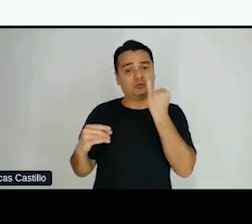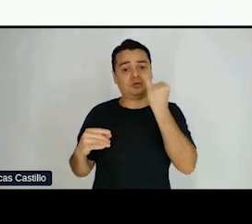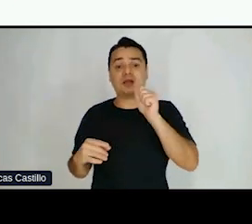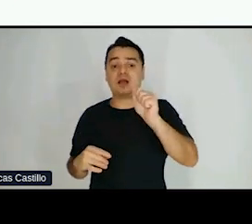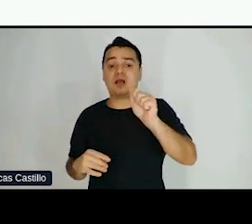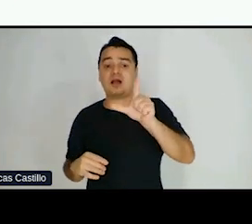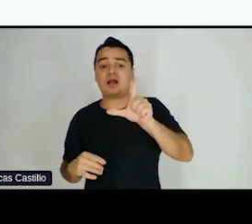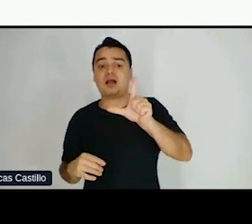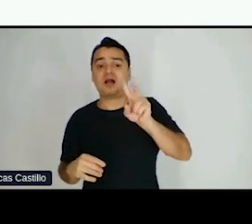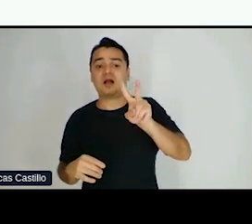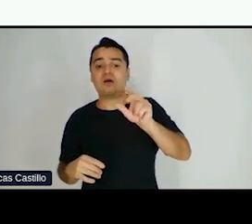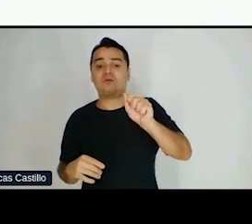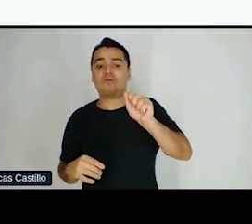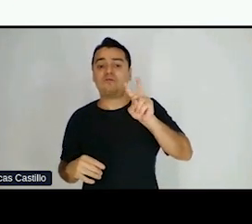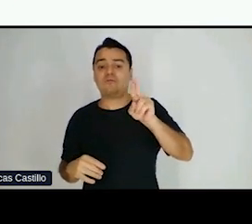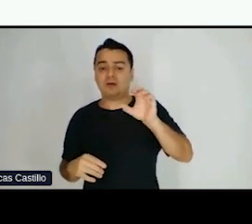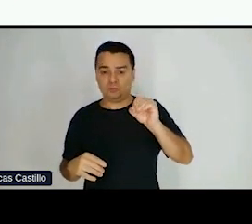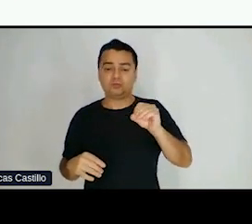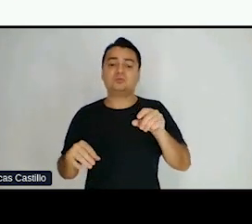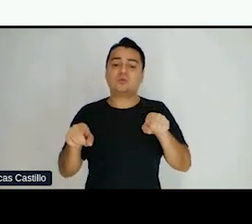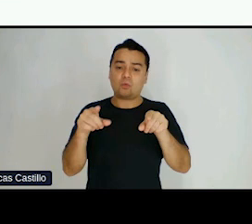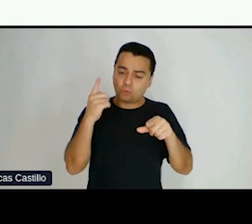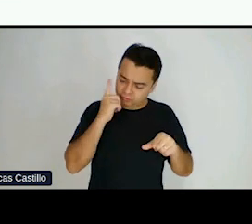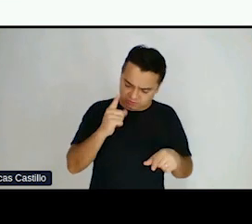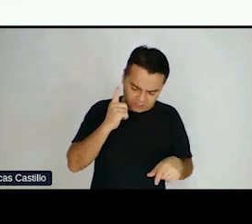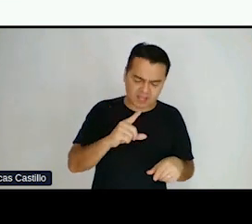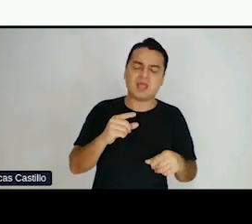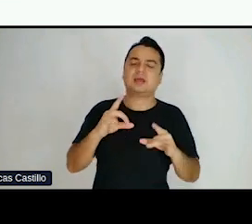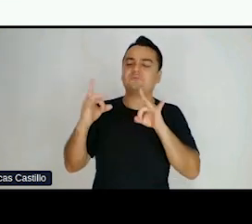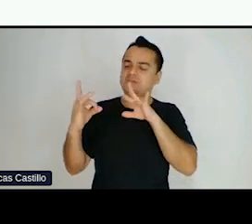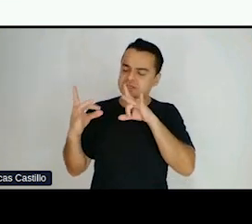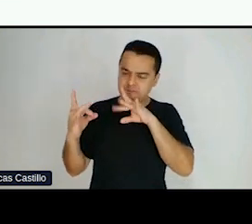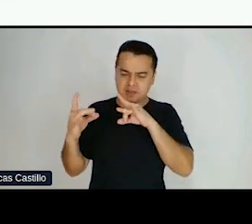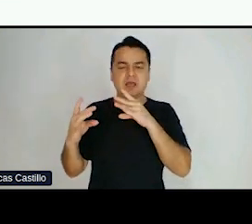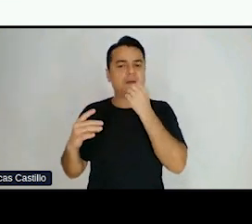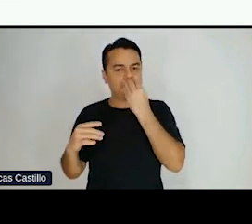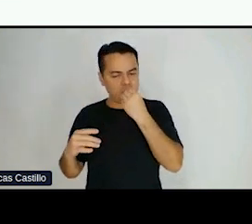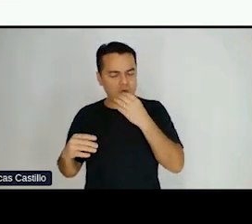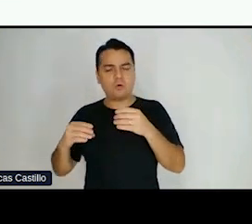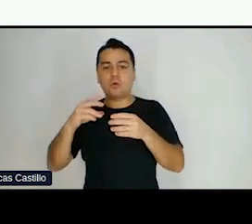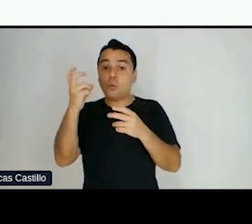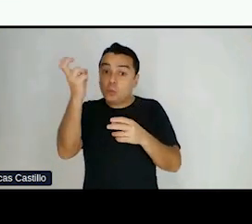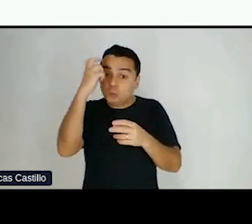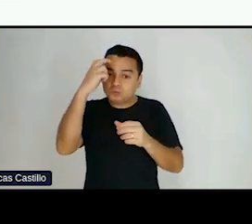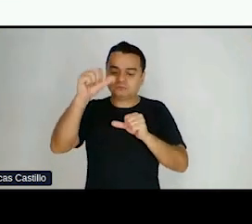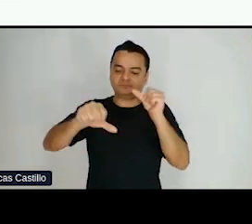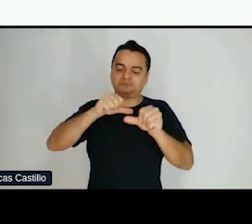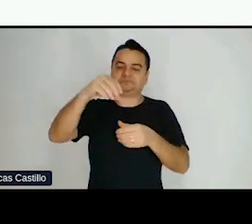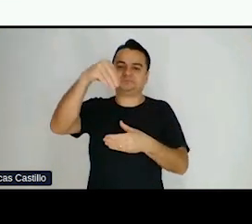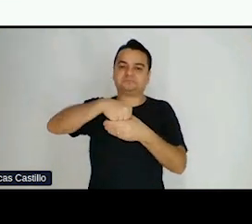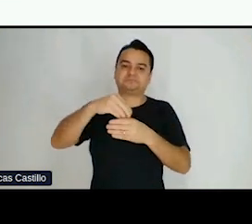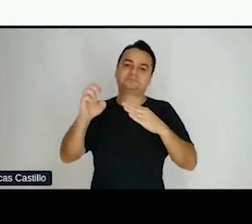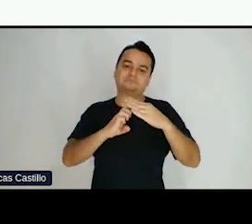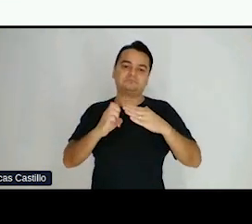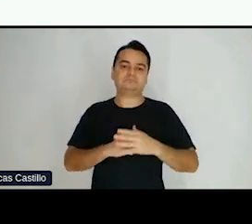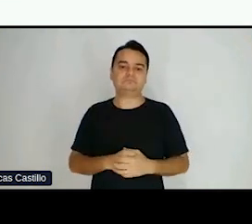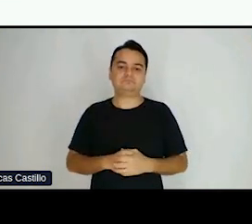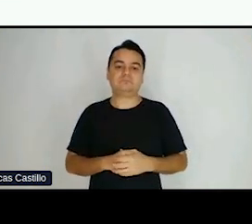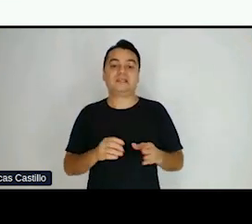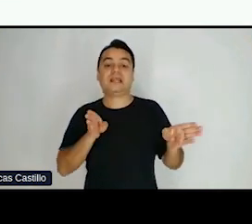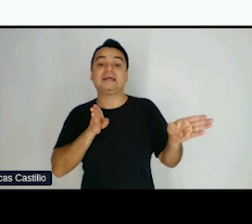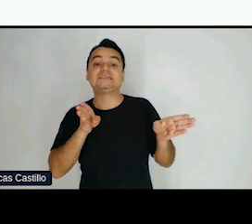muito carinho, com muito amor, e a gente está conseguindo cada vez mudar mais ainda a cultura aqui dentro. A acessibilidade digital